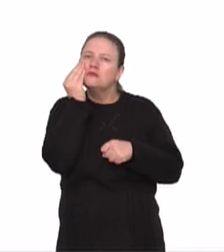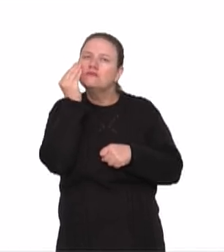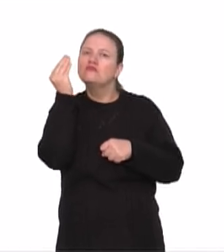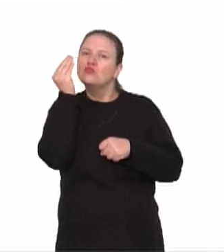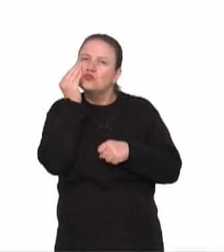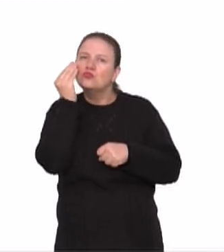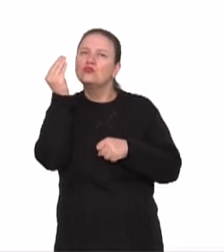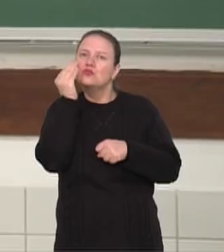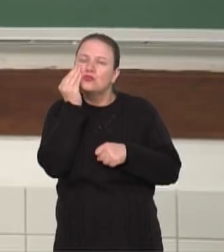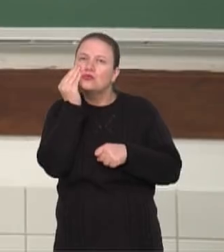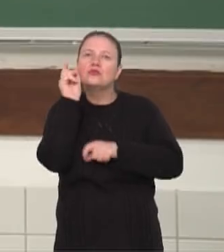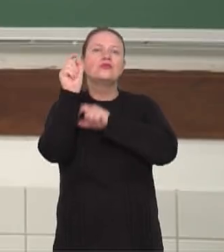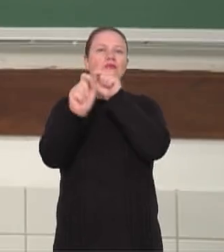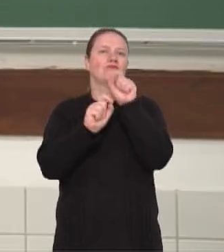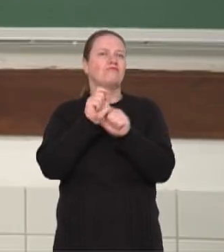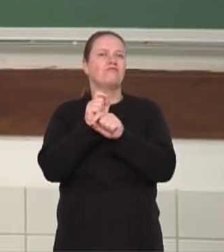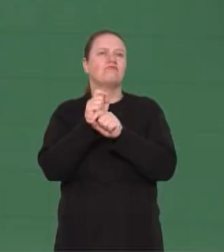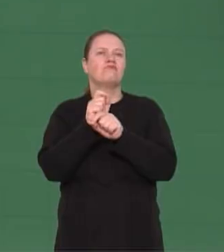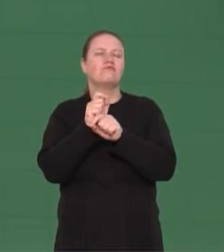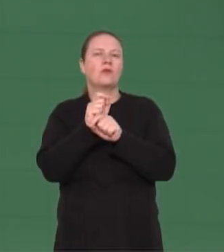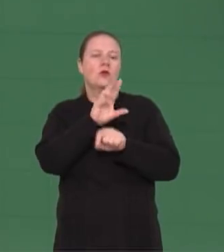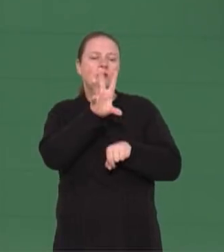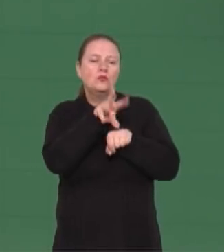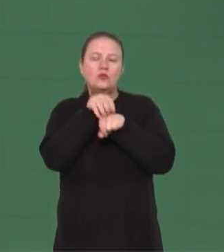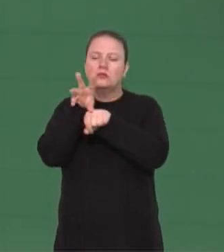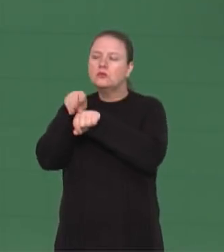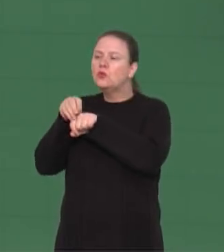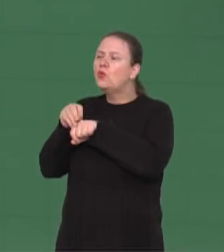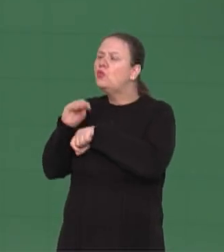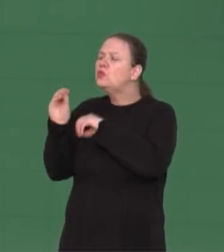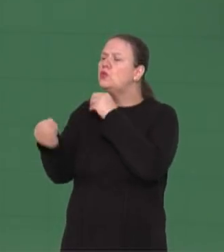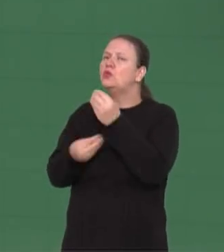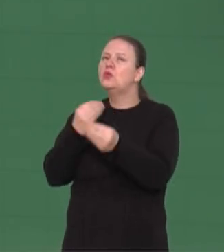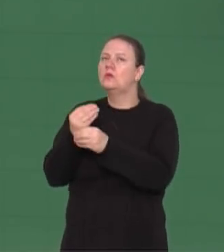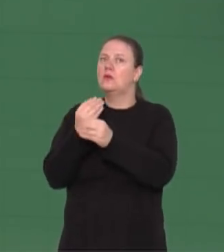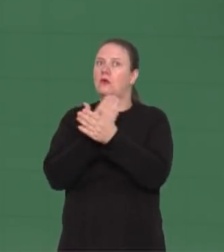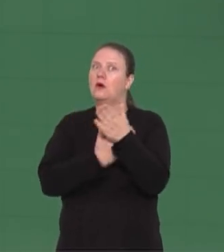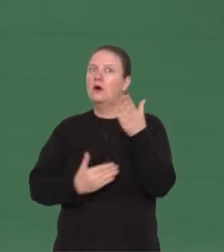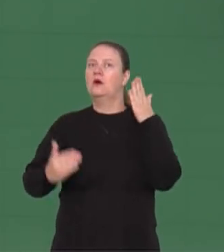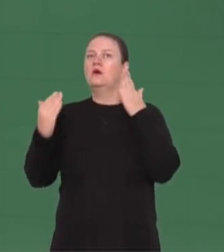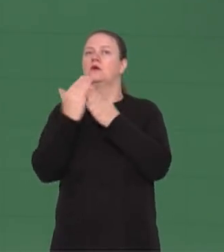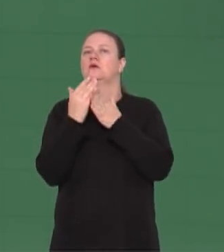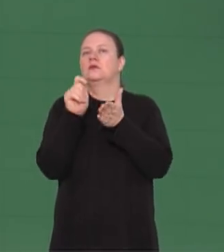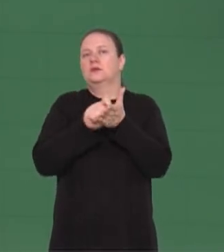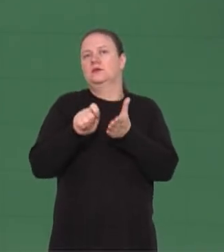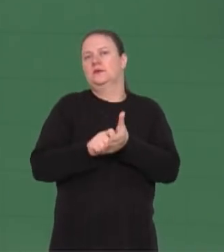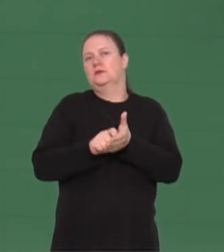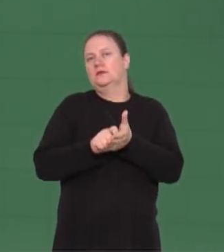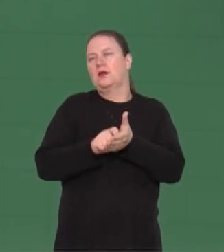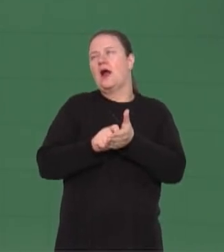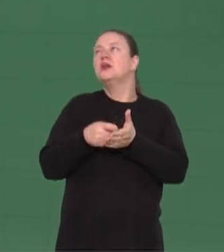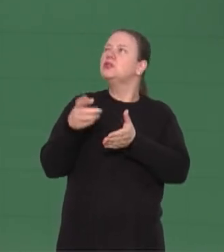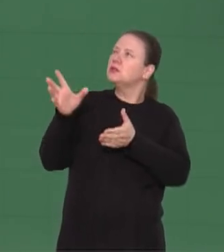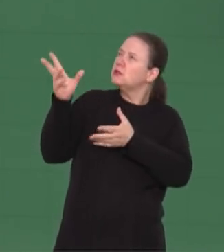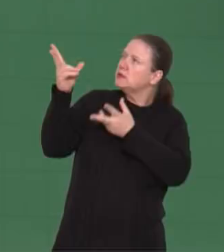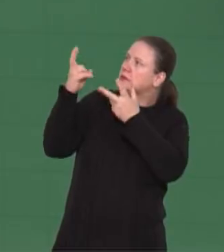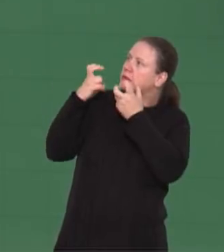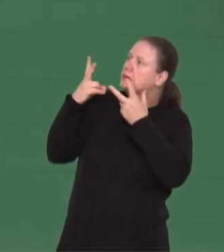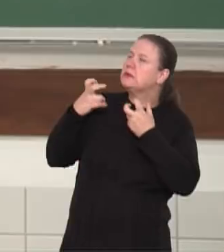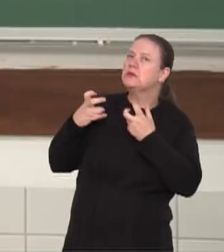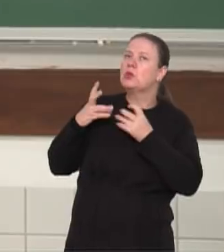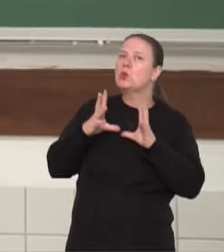pessoal? Ele é um conhecimento, como eu disse, extraverbal, porque está além do que está escrito, né? Ele está nas entrelinhas, né? Quando ele